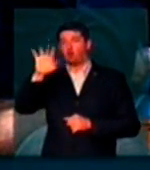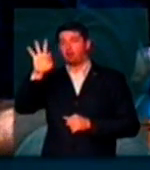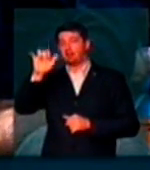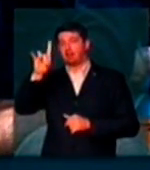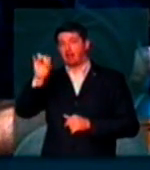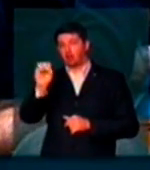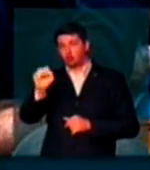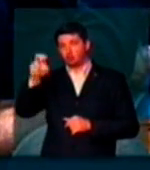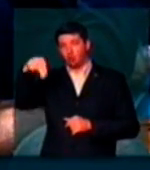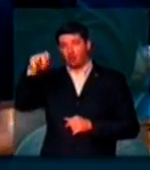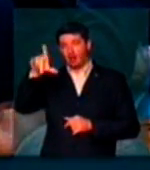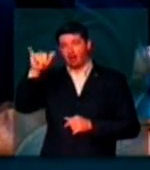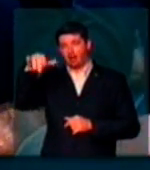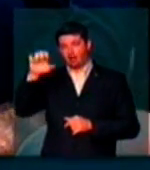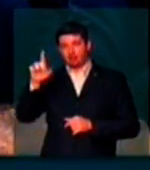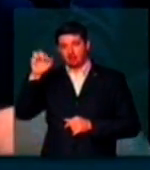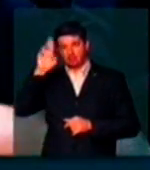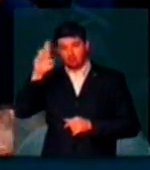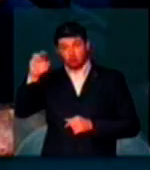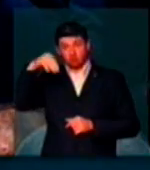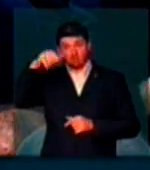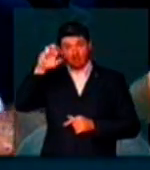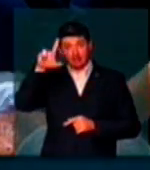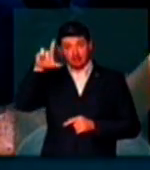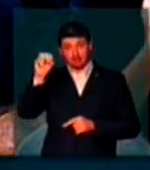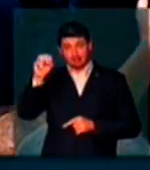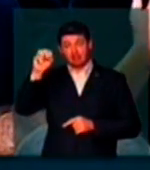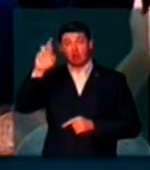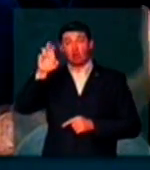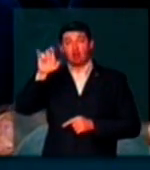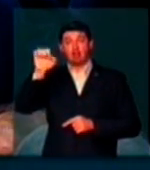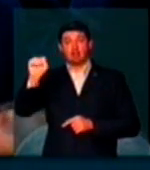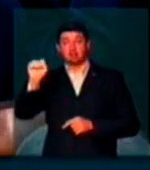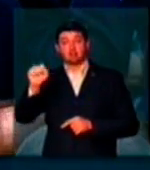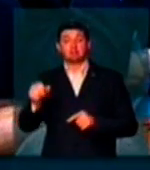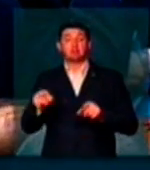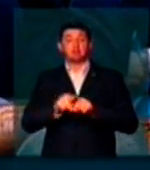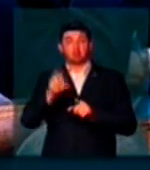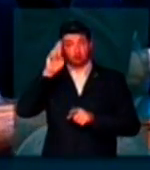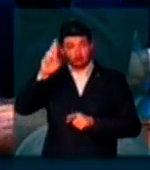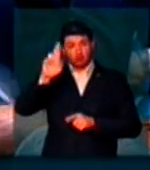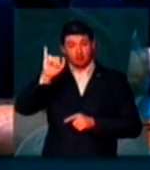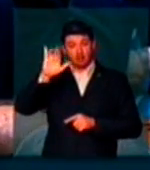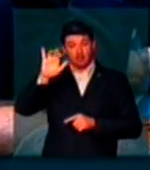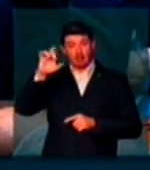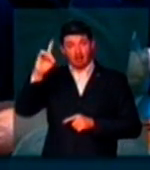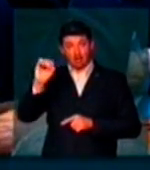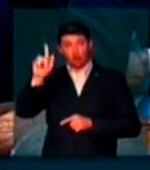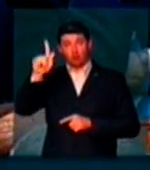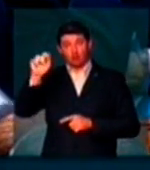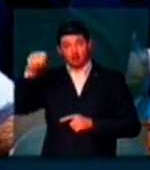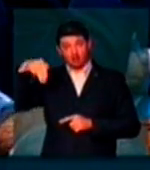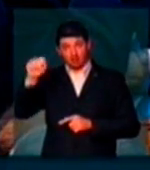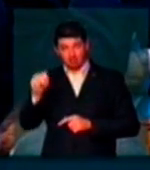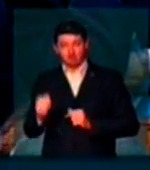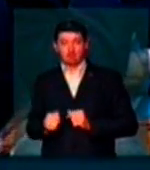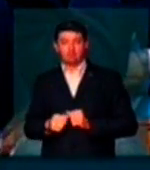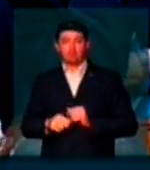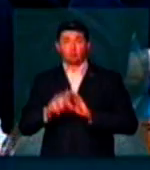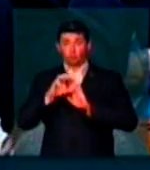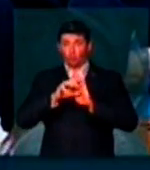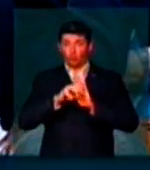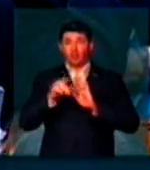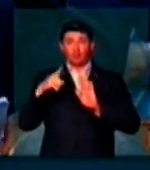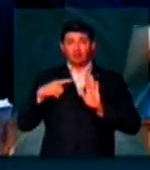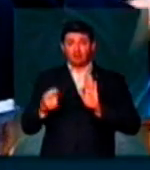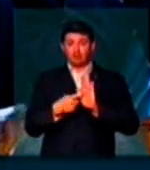Online, ou seja, o senhor Marcelo Cristiano Reis, e o senhor Ricardo Gama, senhor presidente, no currículo